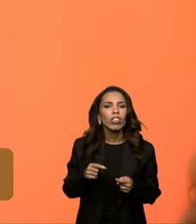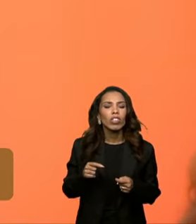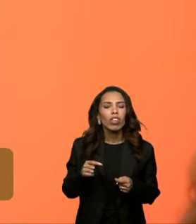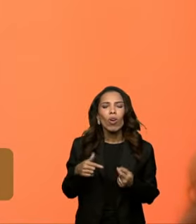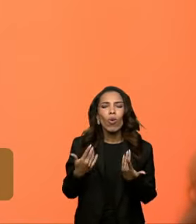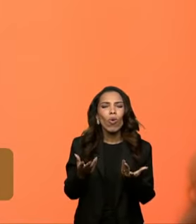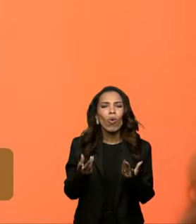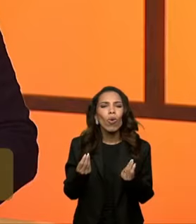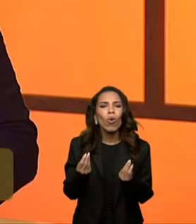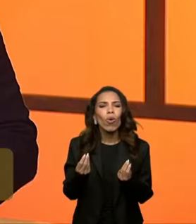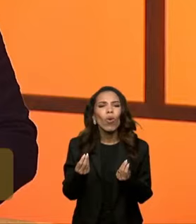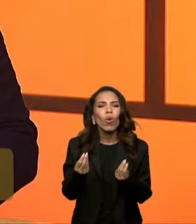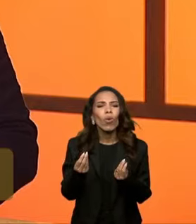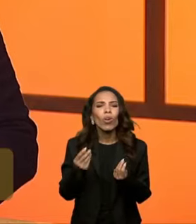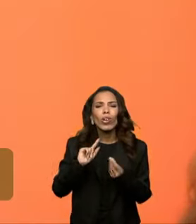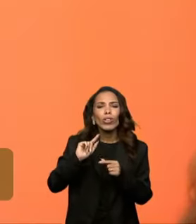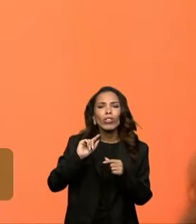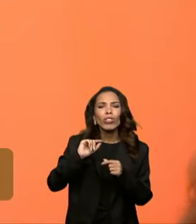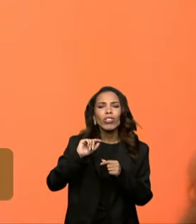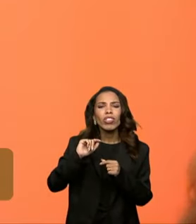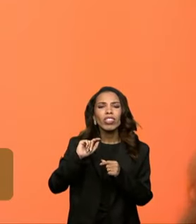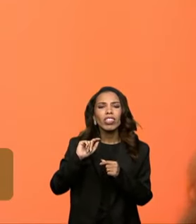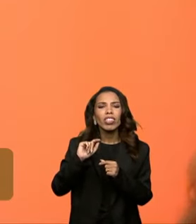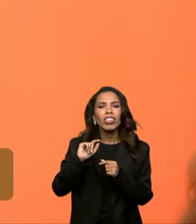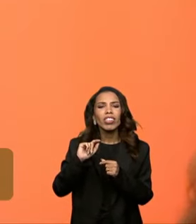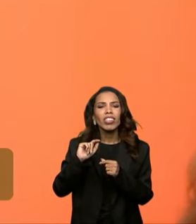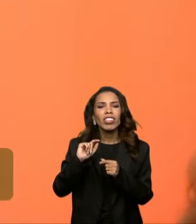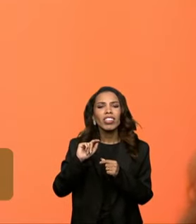Deixa meu acalanto. Não deixe nada pra depois.